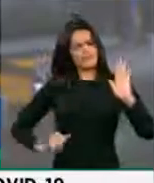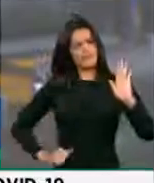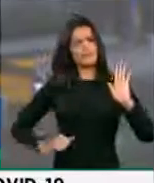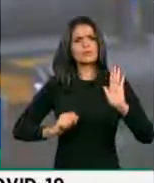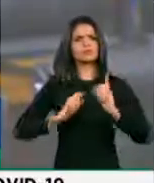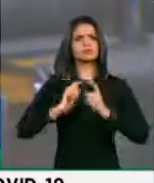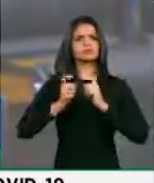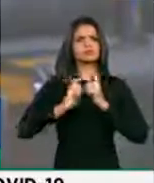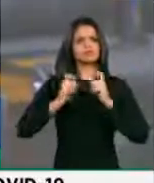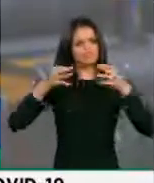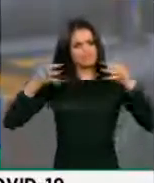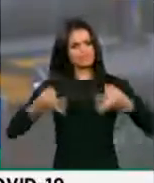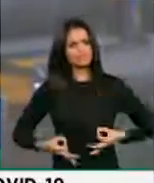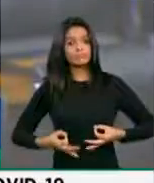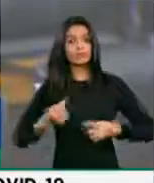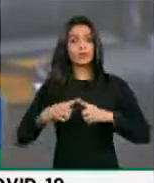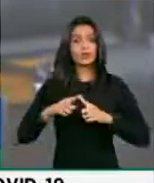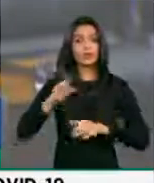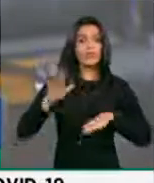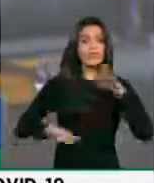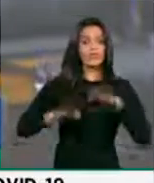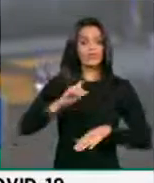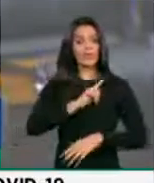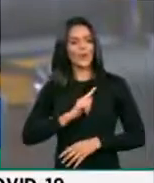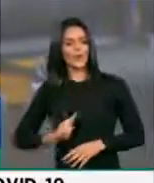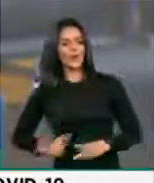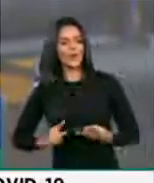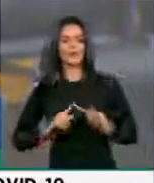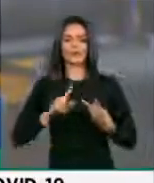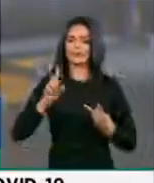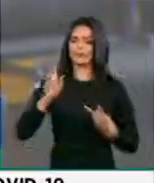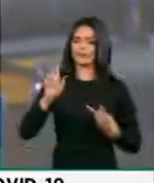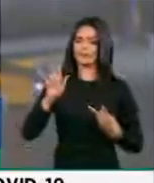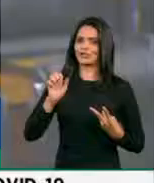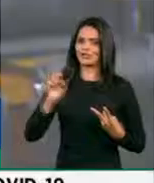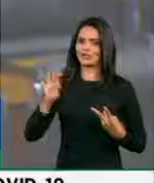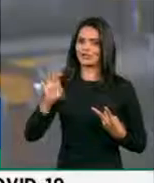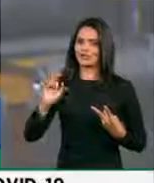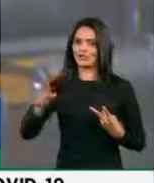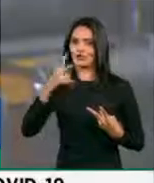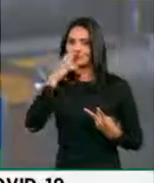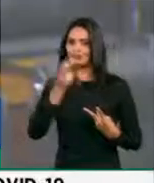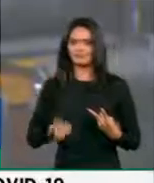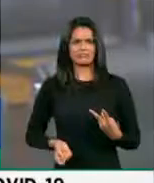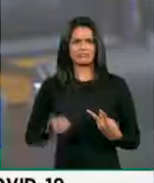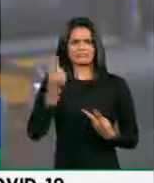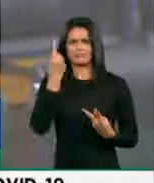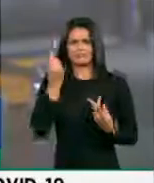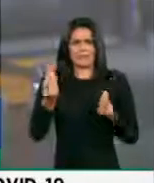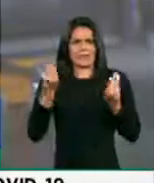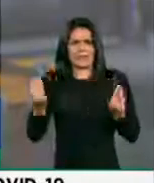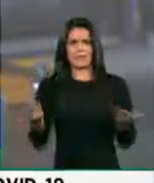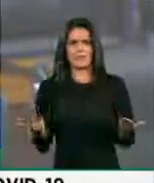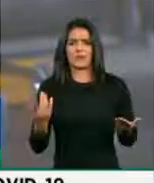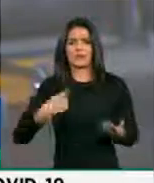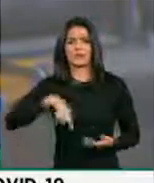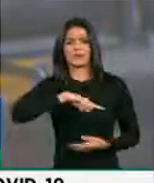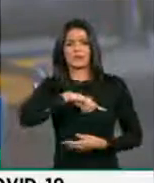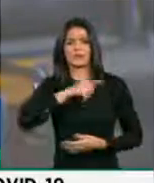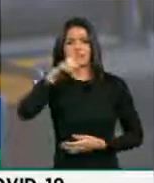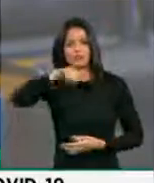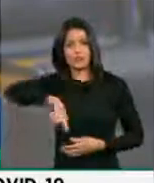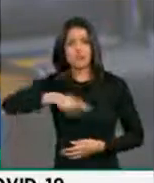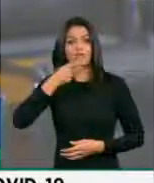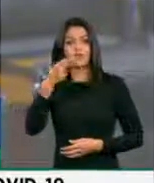não incorra em verdadeiros absurdos, né? Então, nós reafirmamos nossa posição, né, de ser favorável, mas